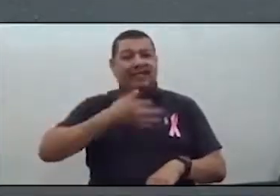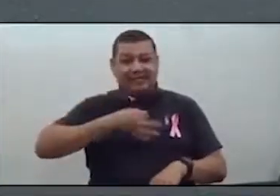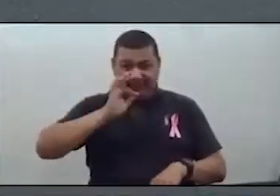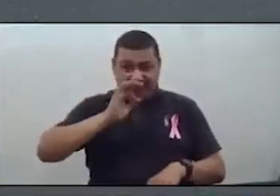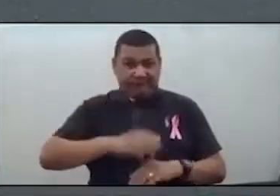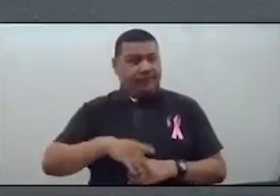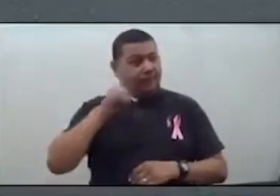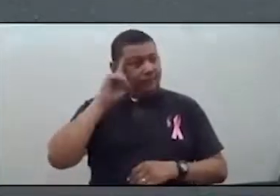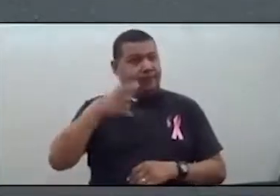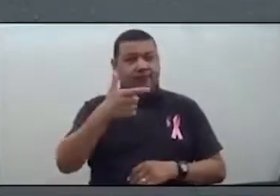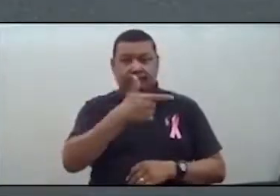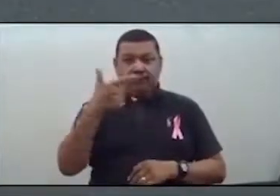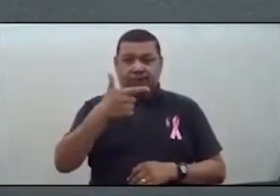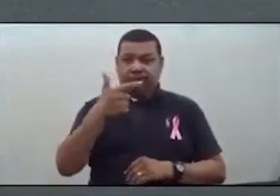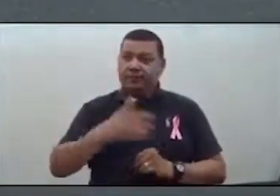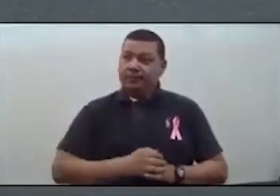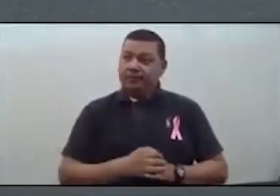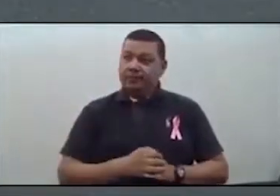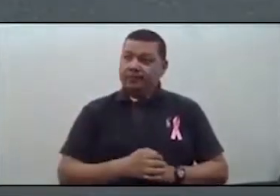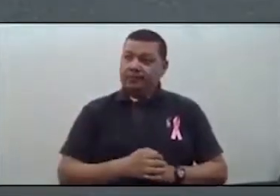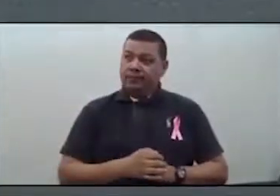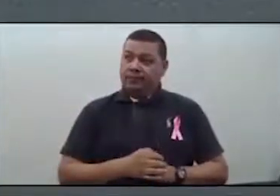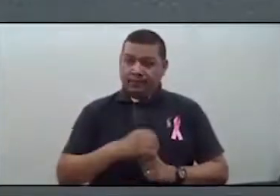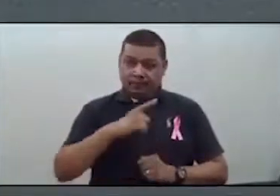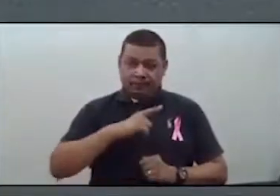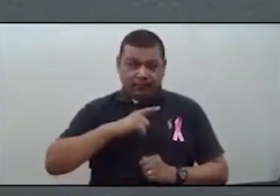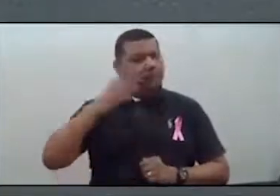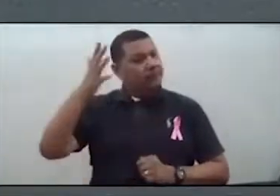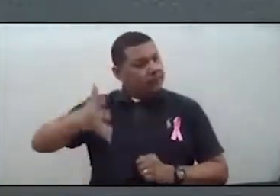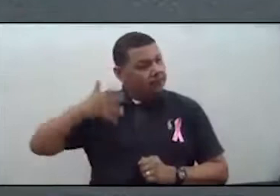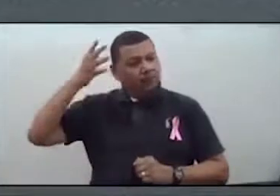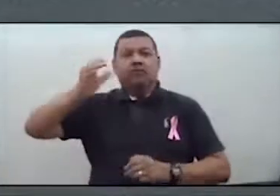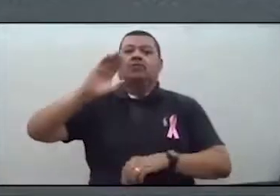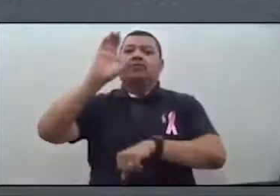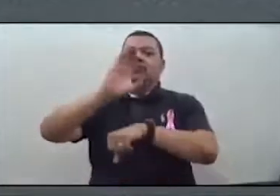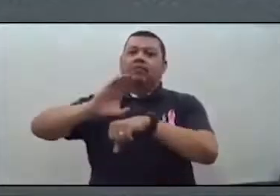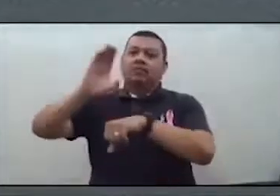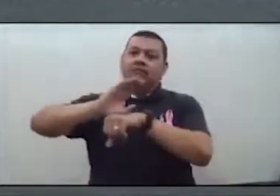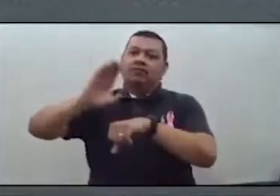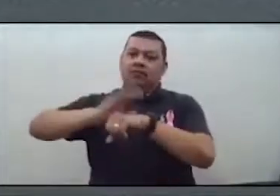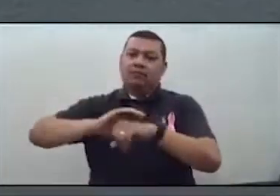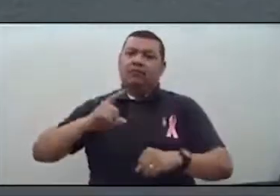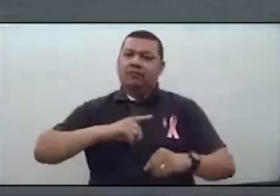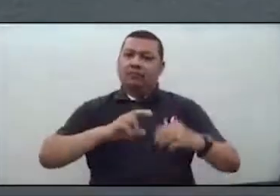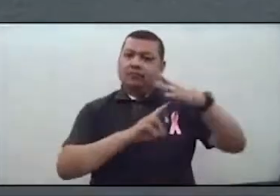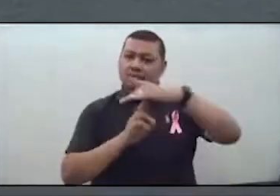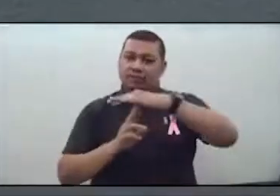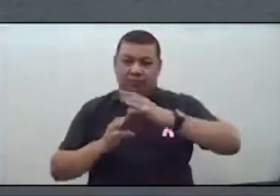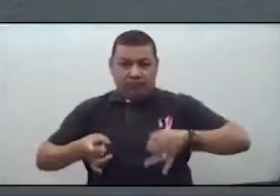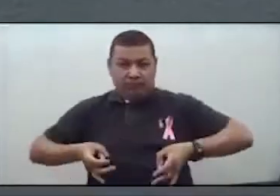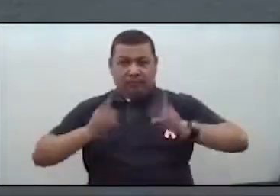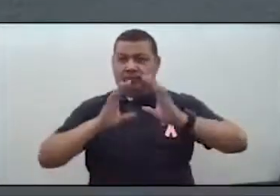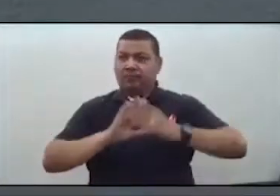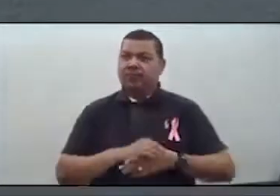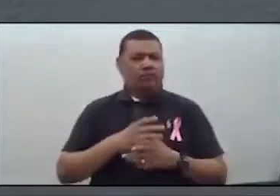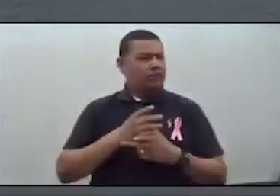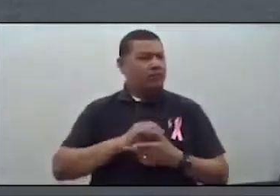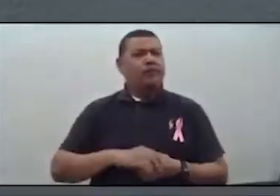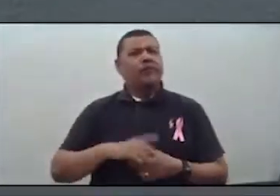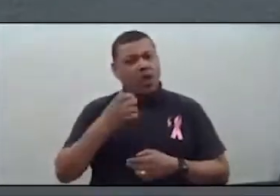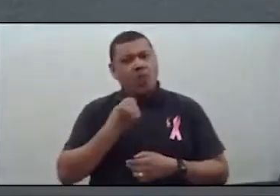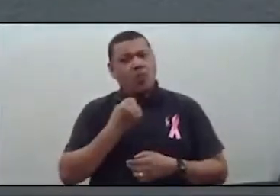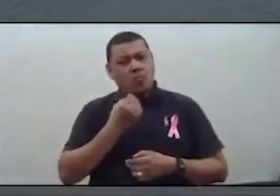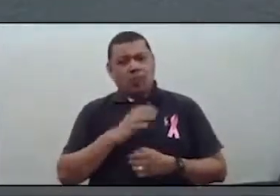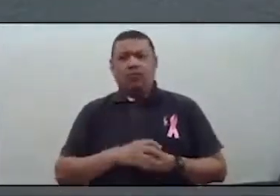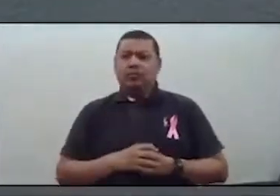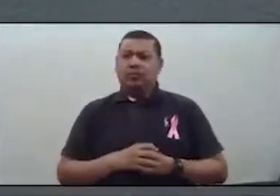e 22. O evento é aberto, onde terá palestras, cursos, feiras, né, feiras de negócio. Um grande